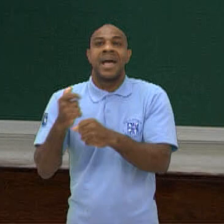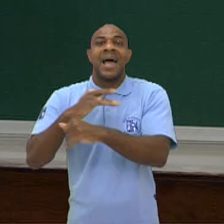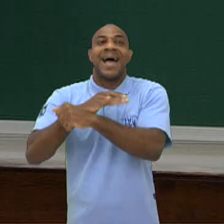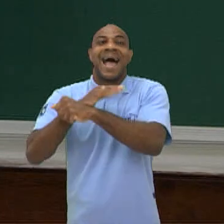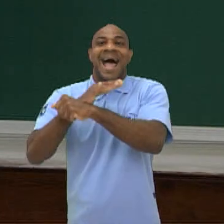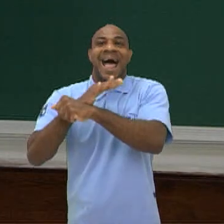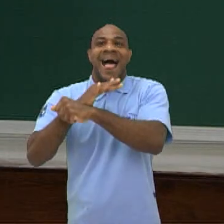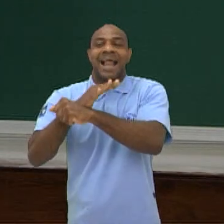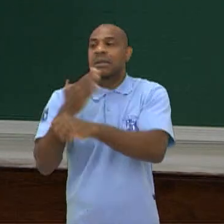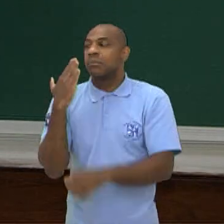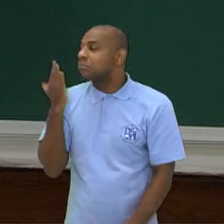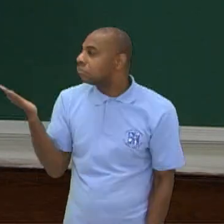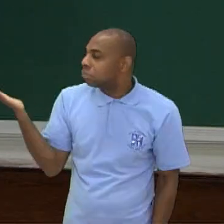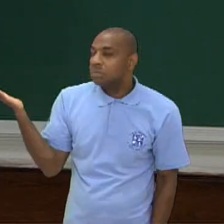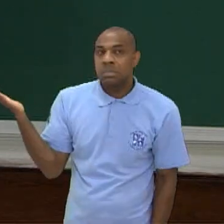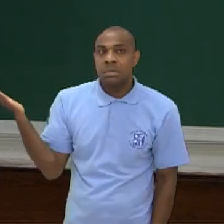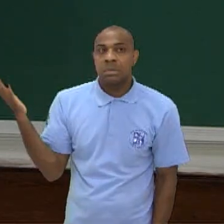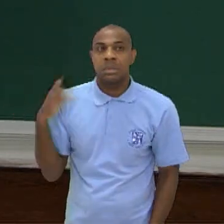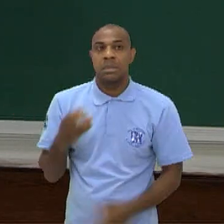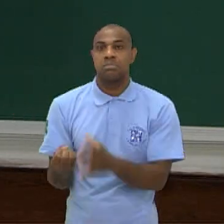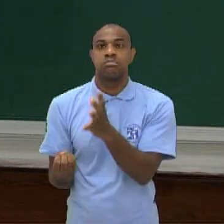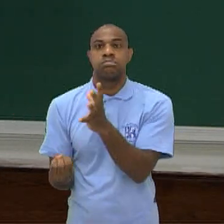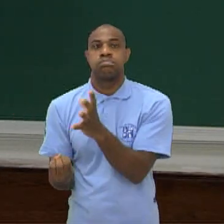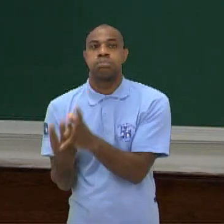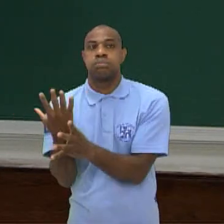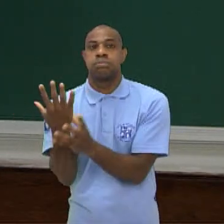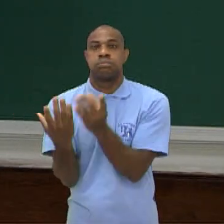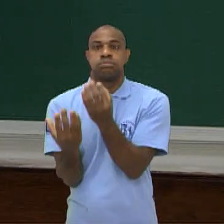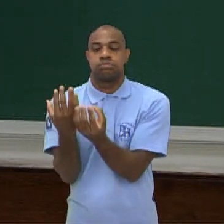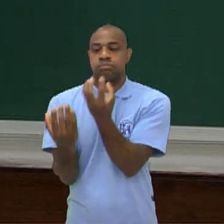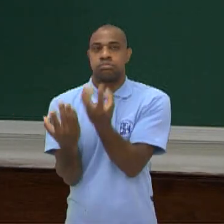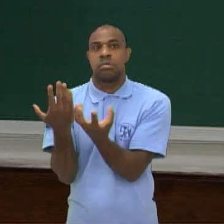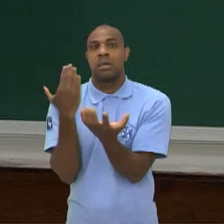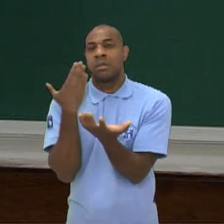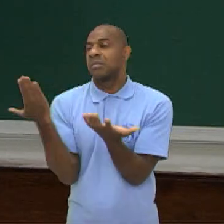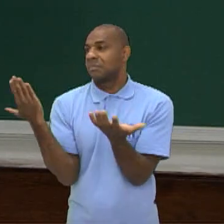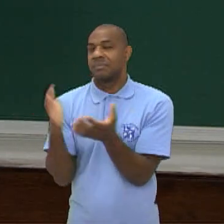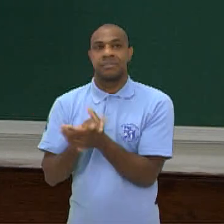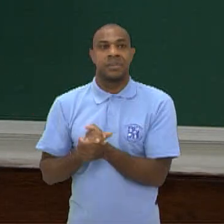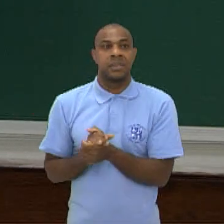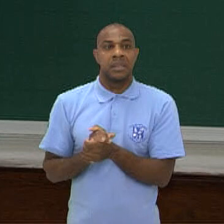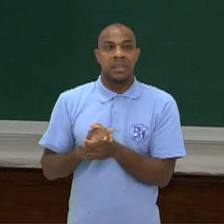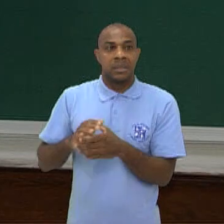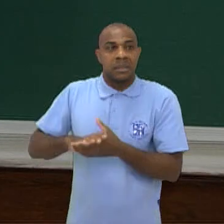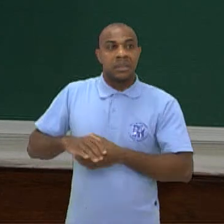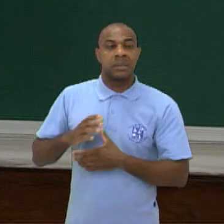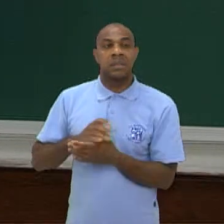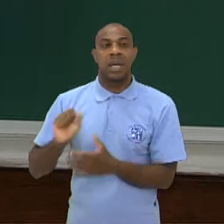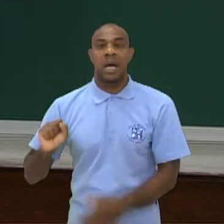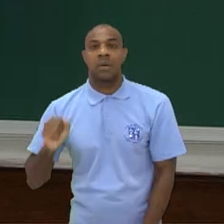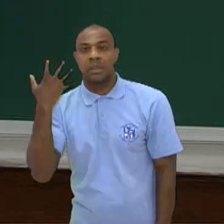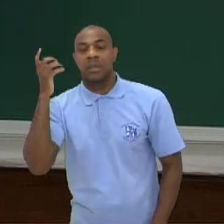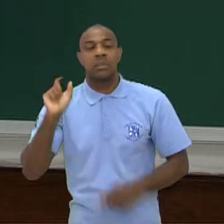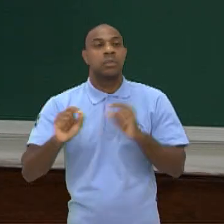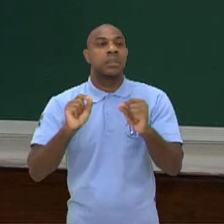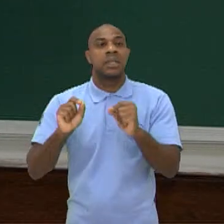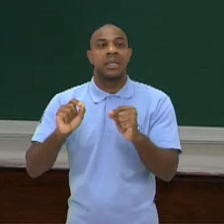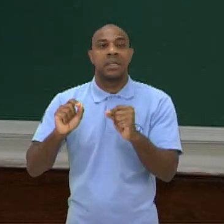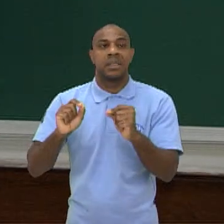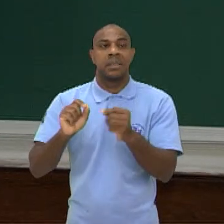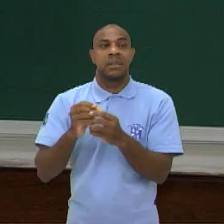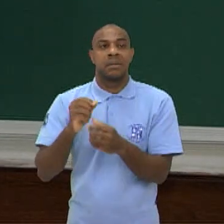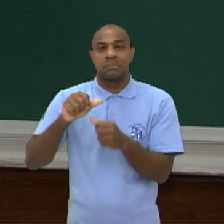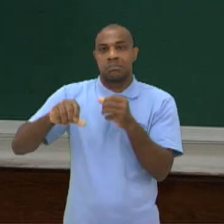estão lá, né? Então, ocorre ali uma difusão direta entre a atmosfera e a hidrosfera desse gás. Ocorre uma acidificação e também pode